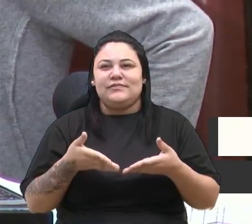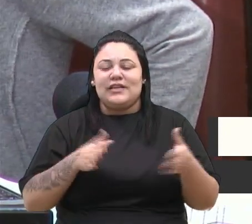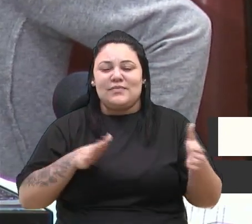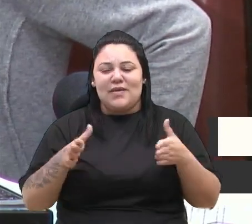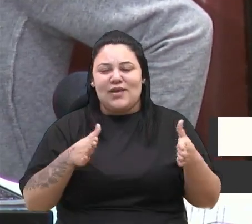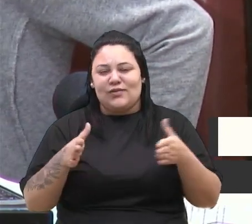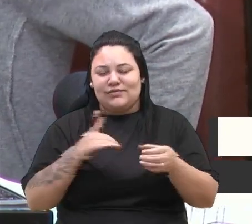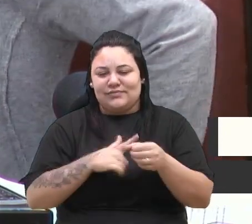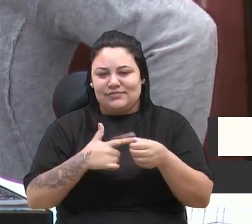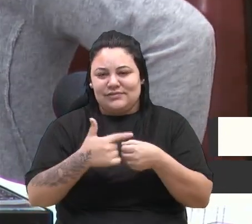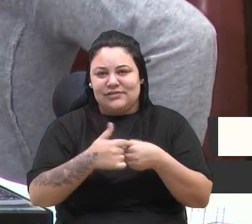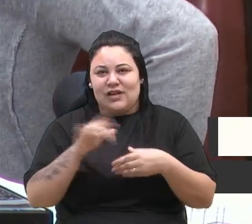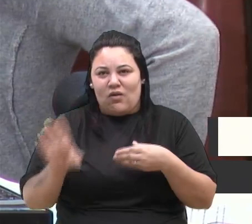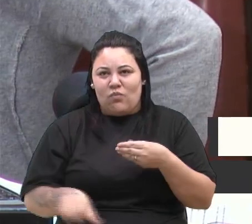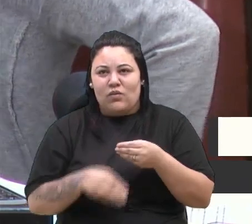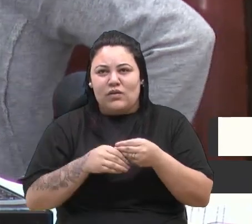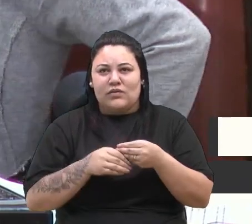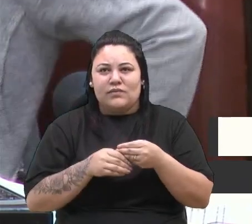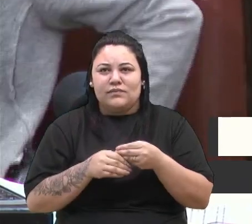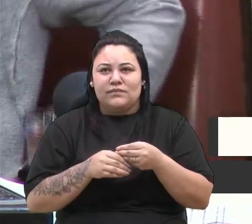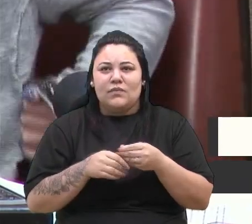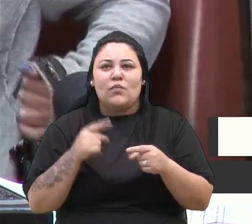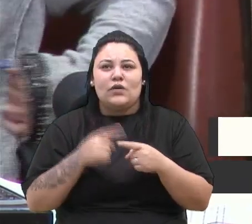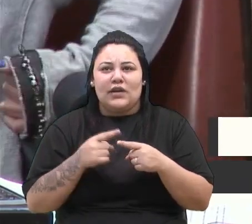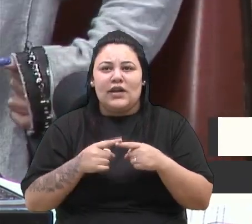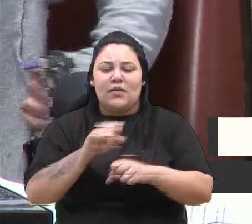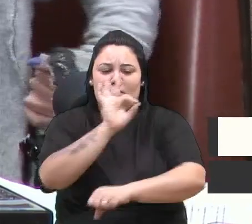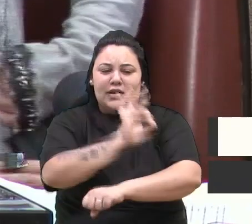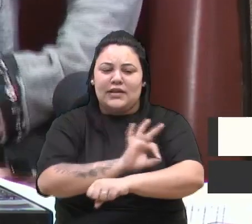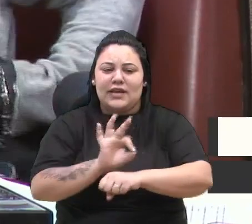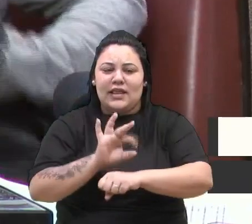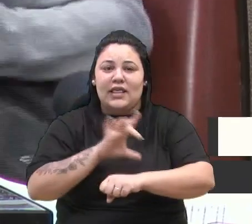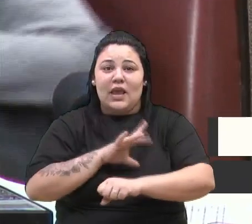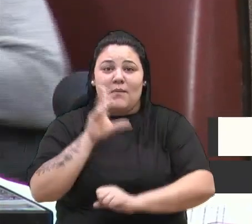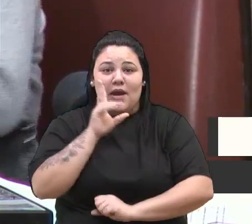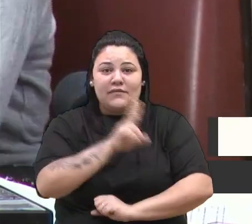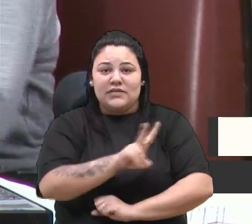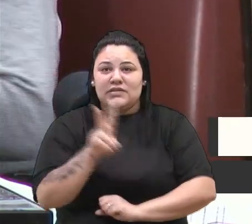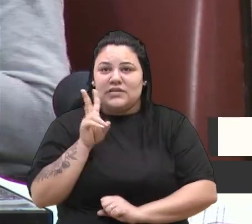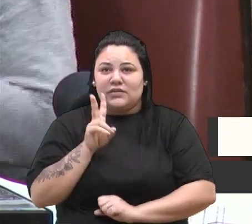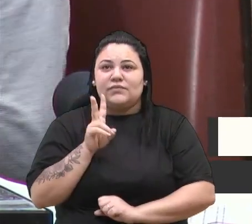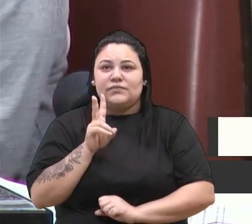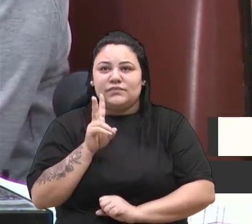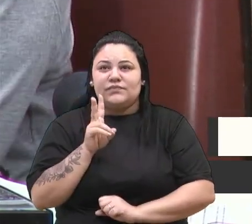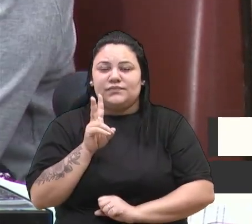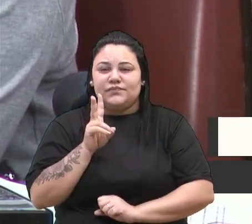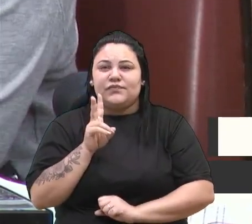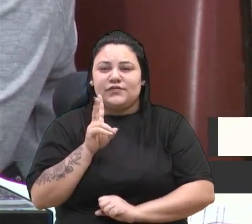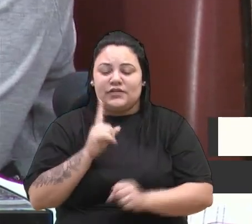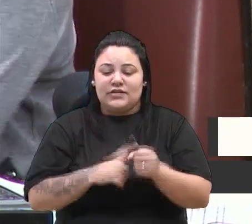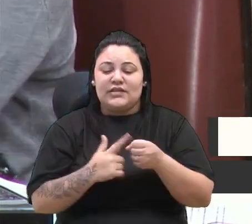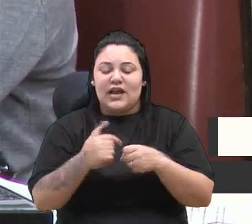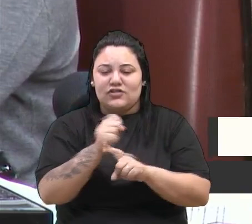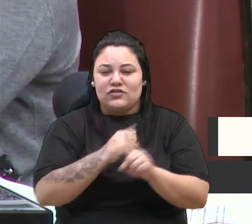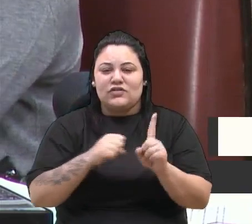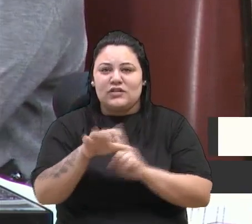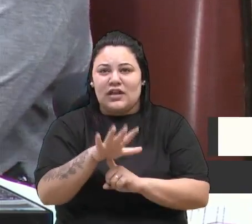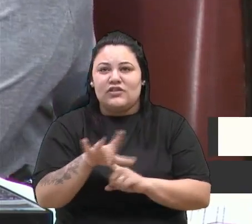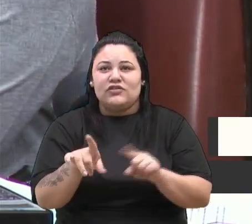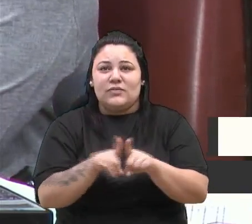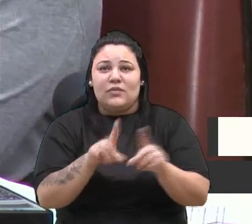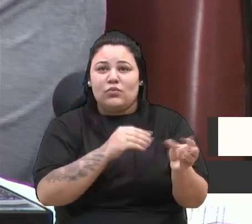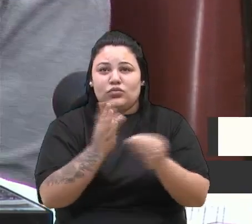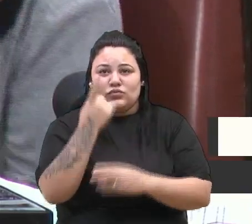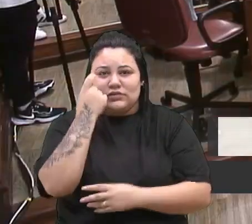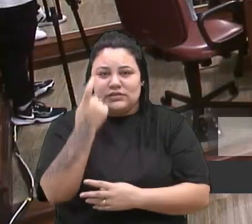por aqui, porque é uma arquiteta e tem uma visão de cidade e sociedade muito interessante. Então, vereadora Isabela, muito